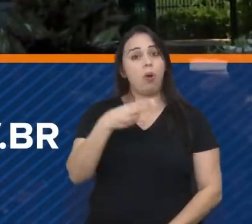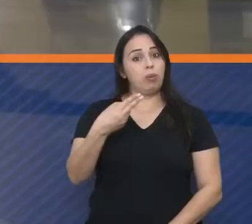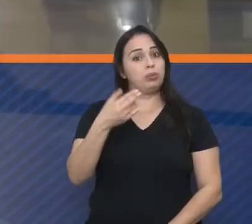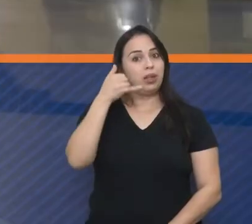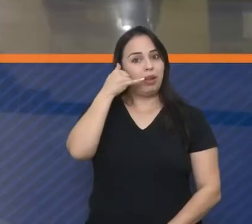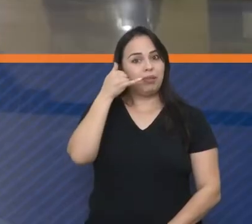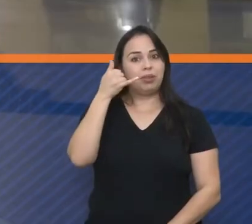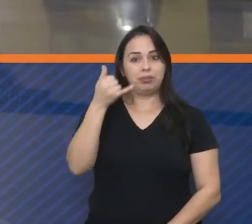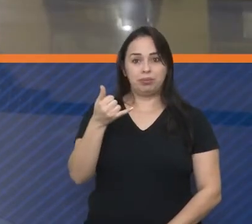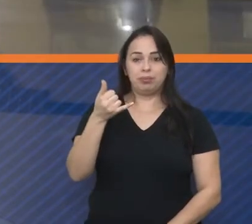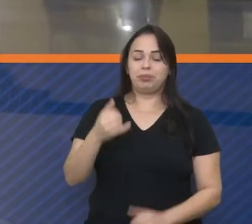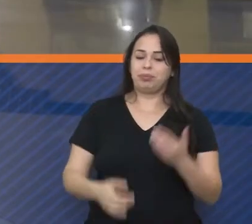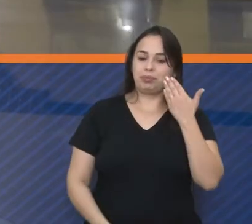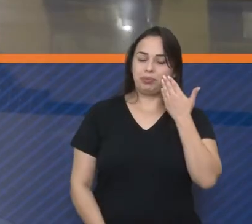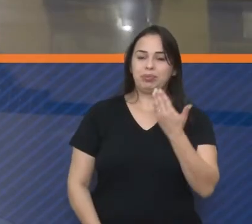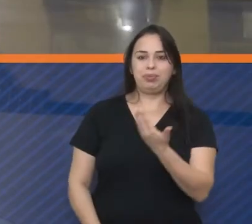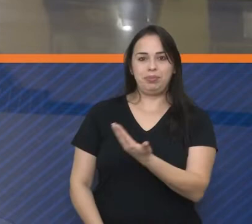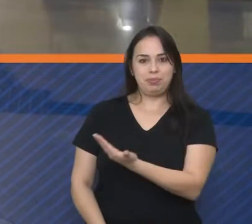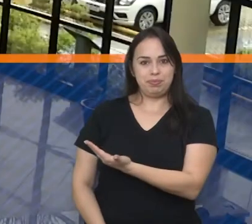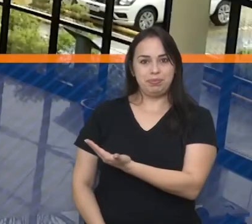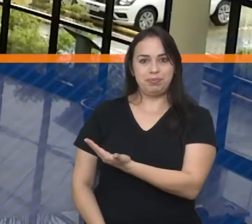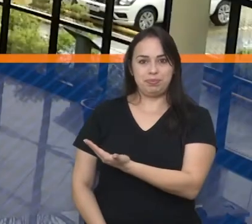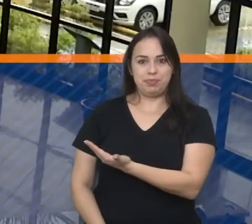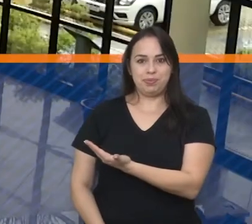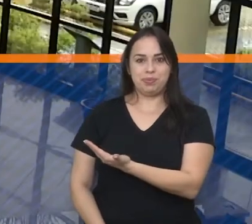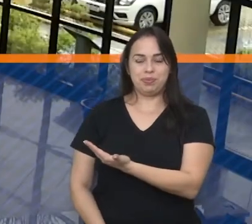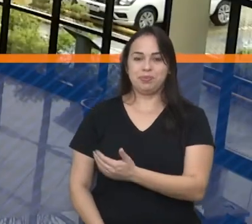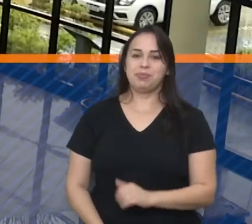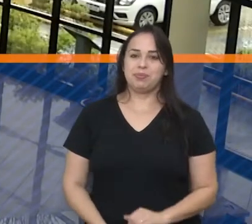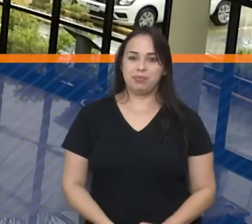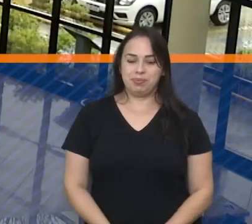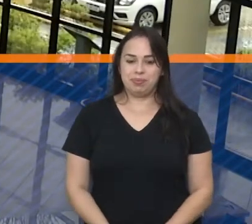visiteacâmara@câmarasjc.sp.gov.br ou entrar em contato pelo telefone